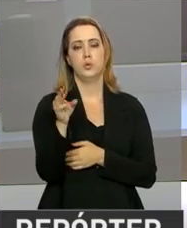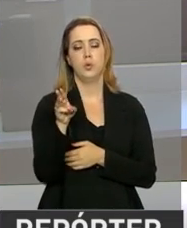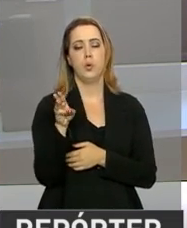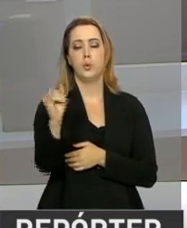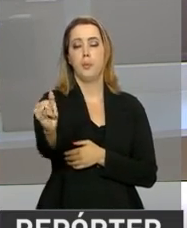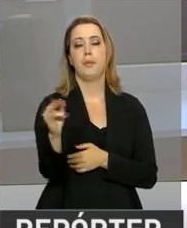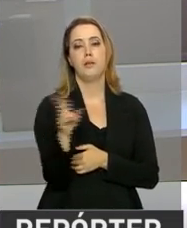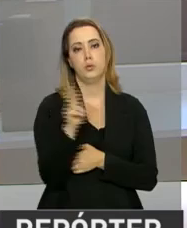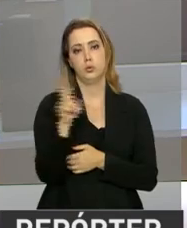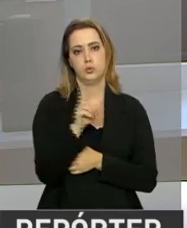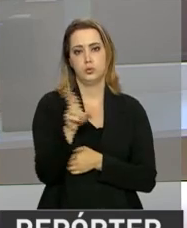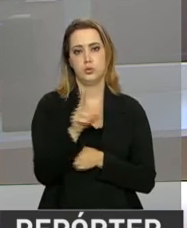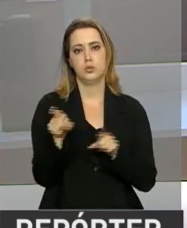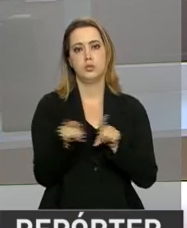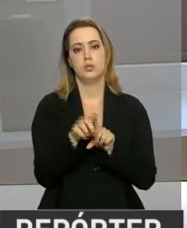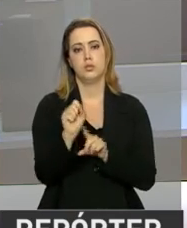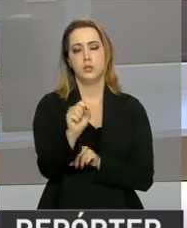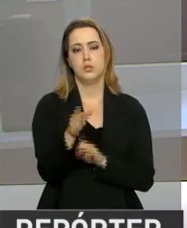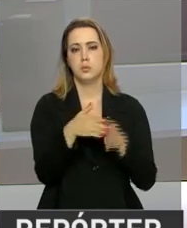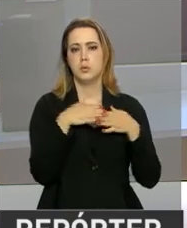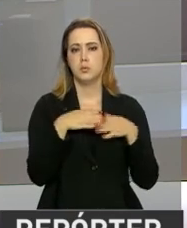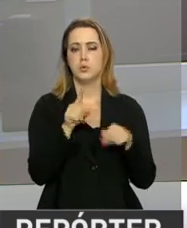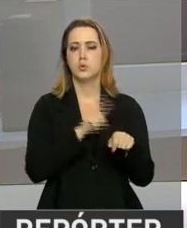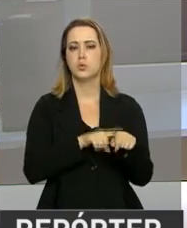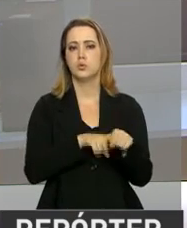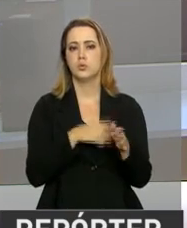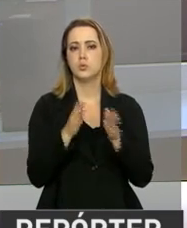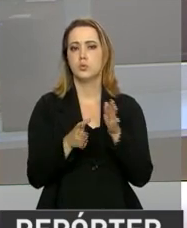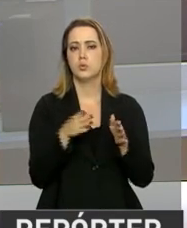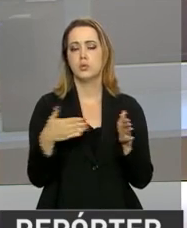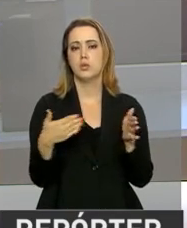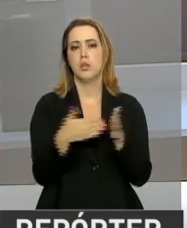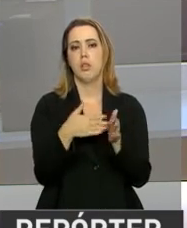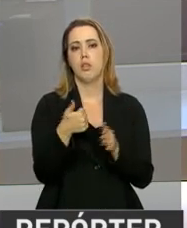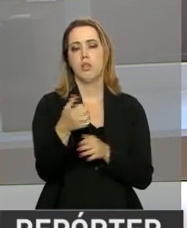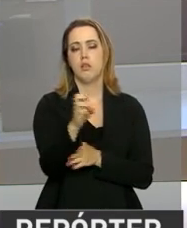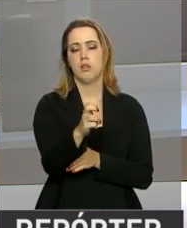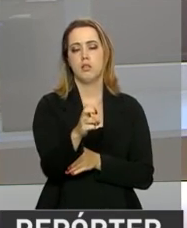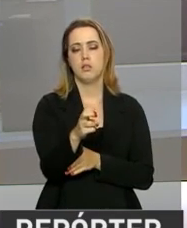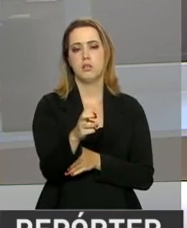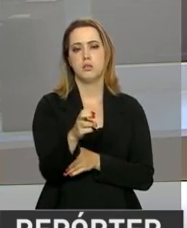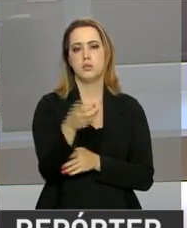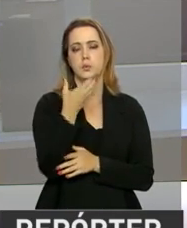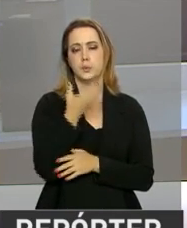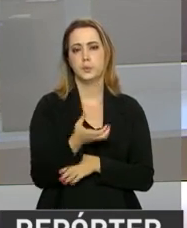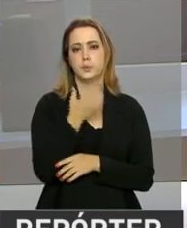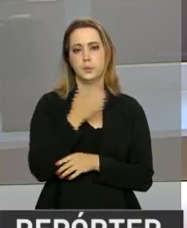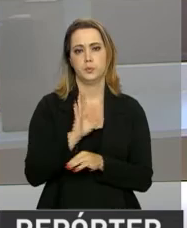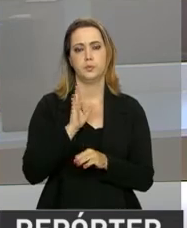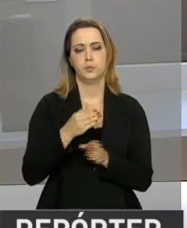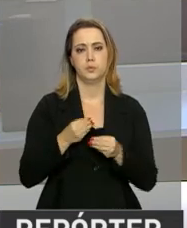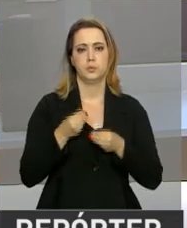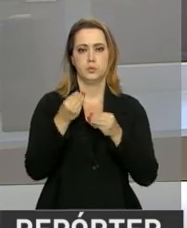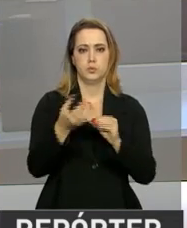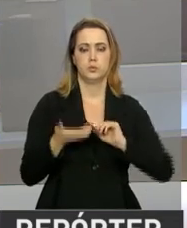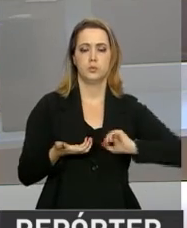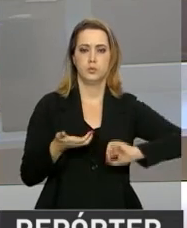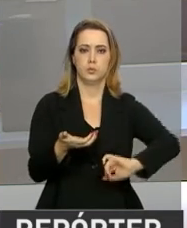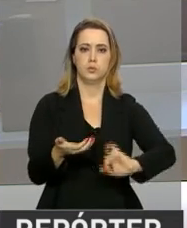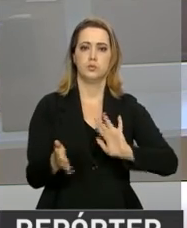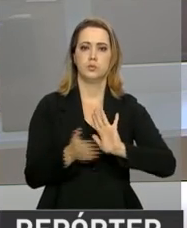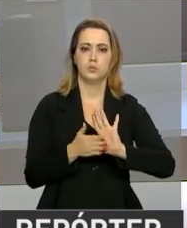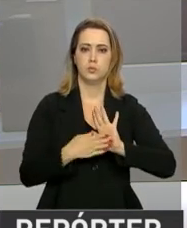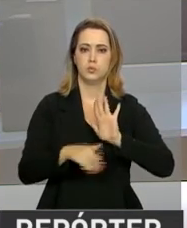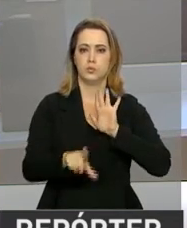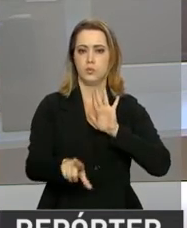reais o prazo para pedir a renovação até 15 de dezembro para o próximo ano o governo federal já enviou ao congresso nacional projeto de lei